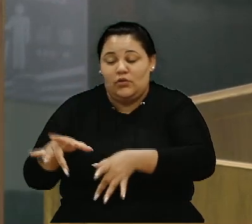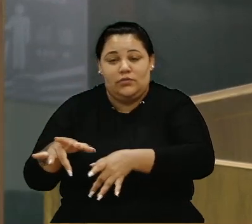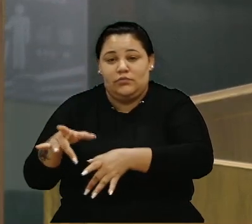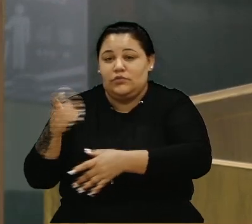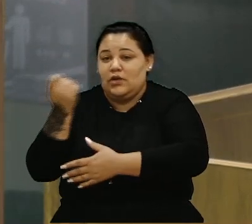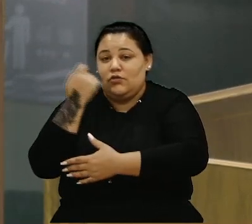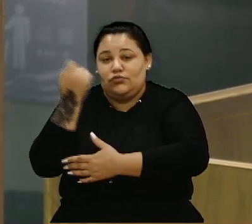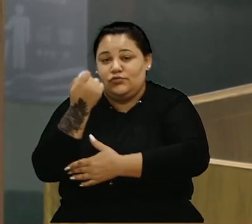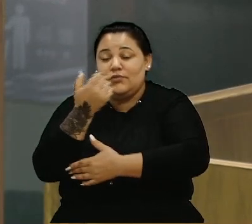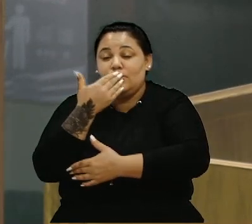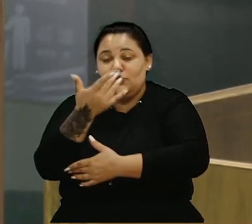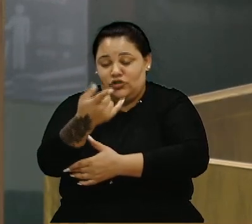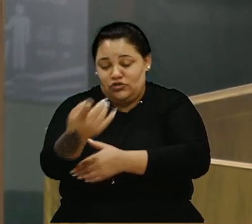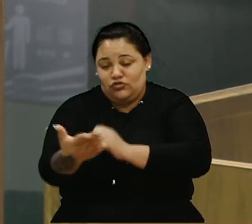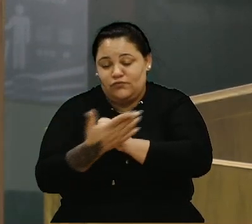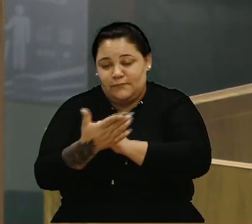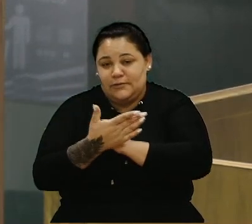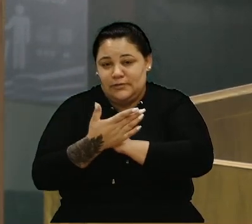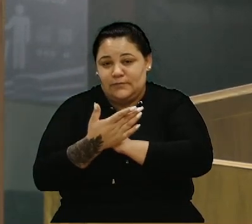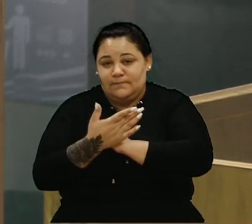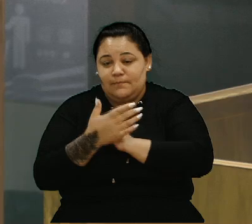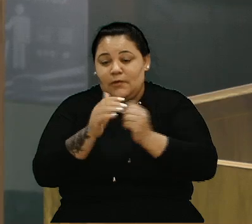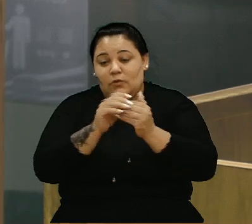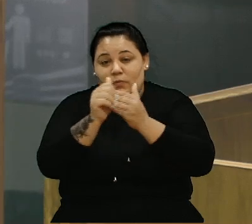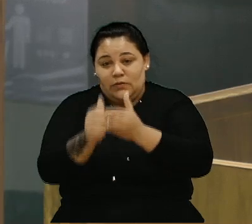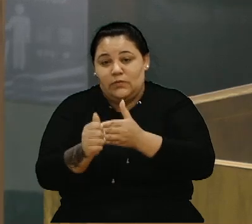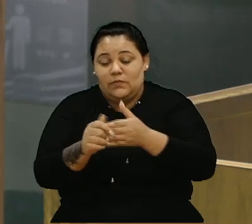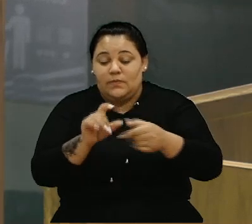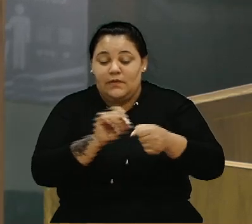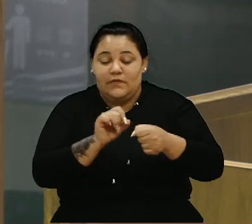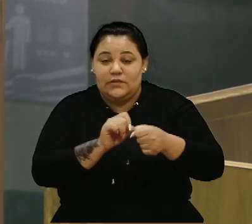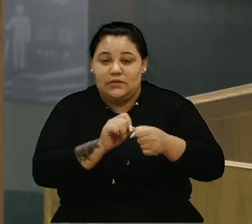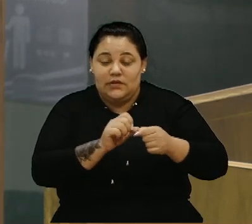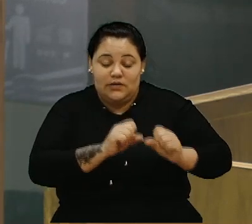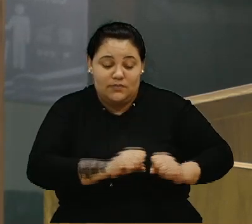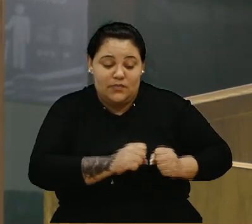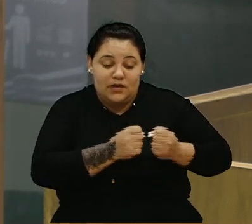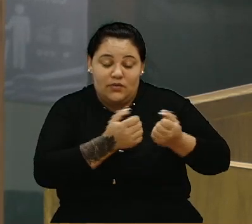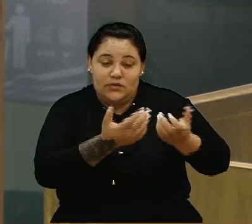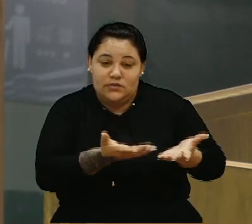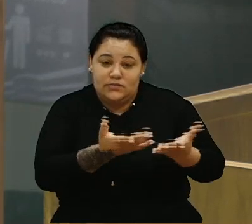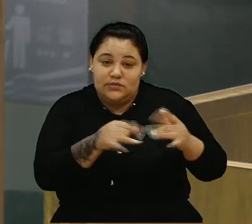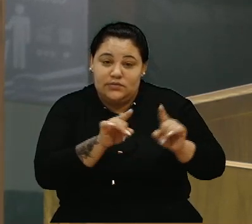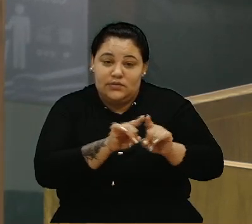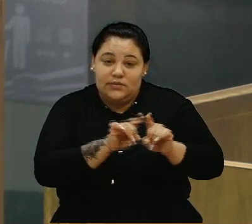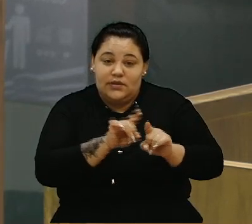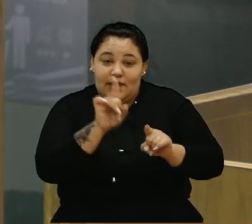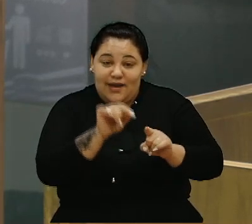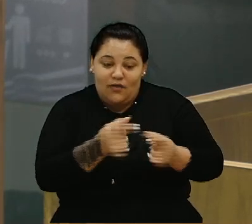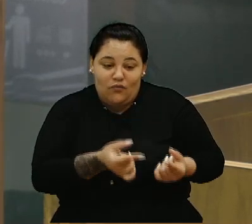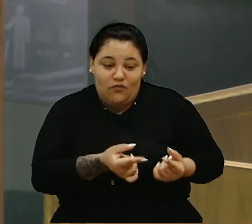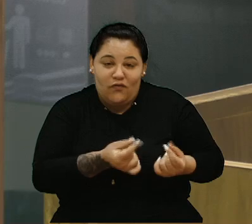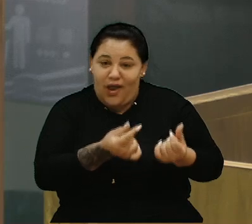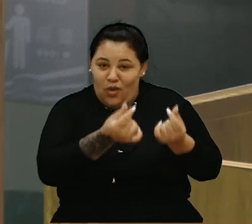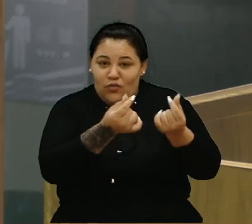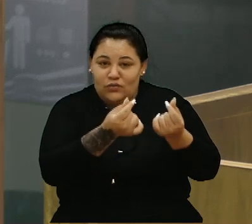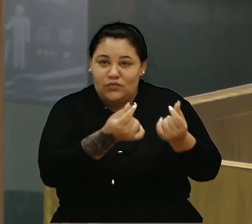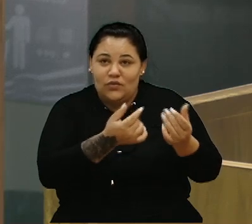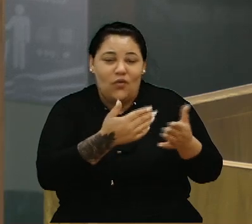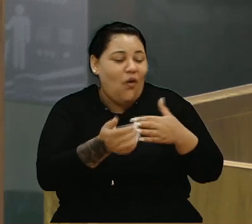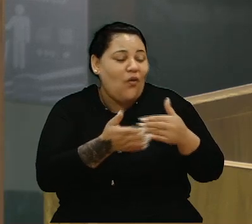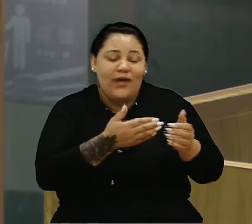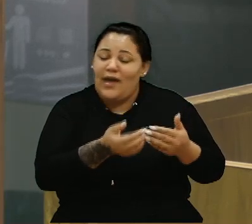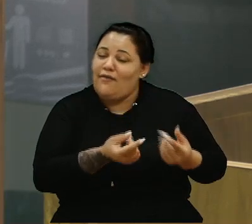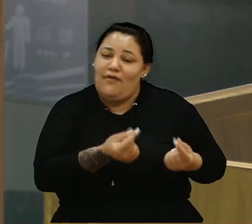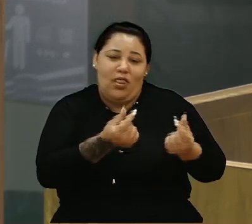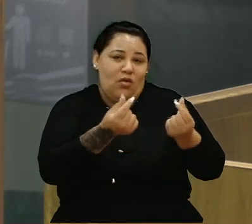eu conto com você que está nos assistindo para fazer uma doação. É um valor que, qualquer valor